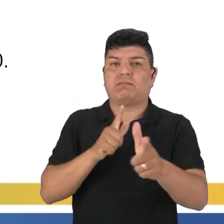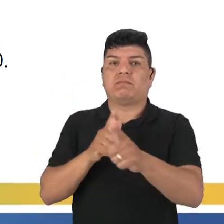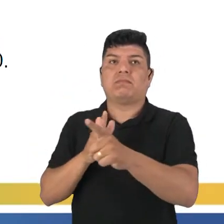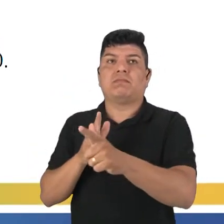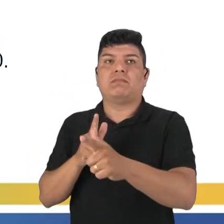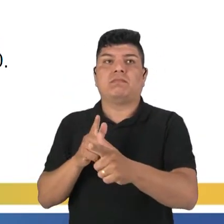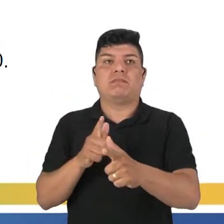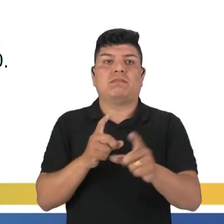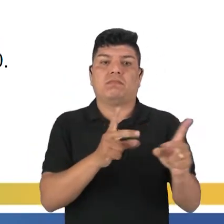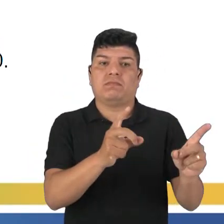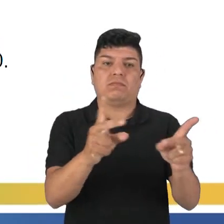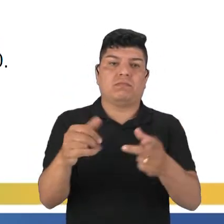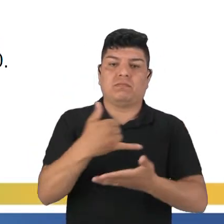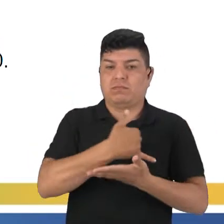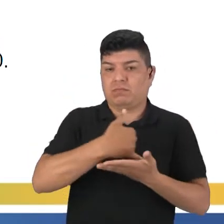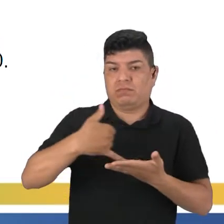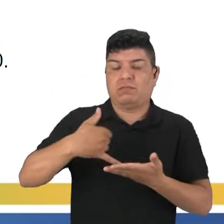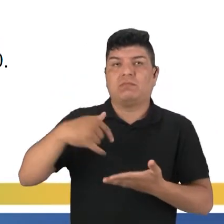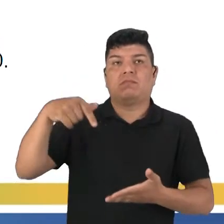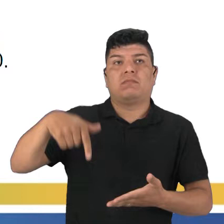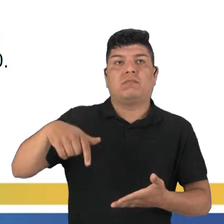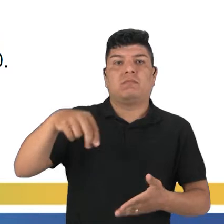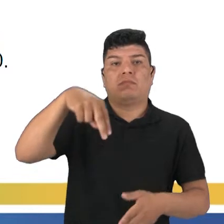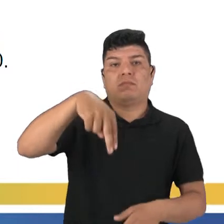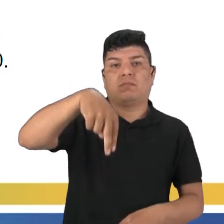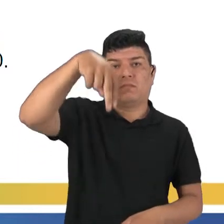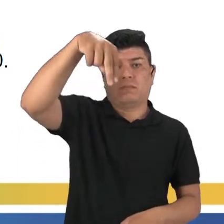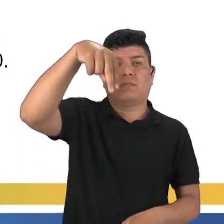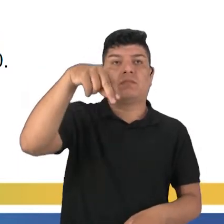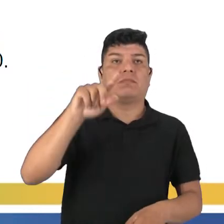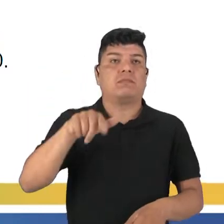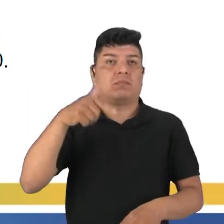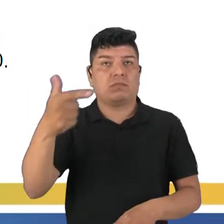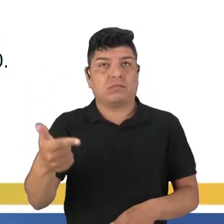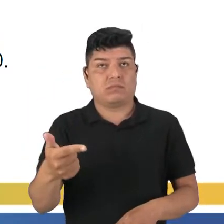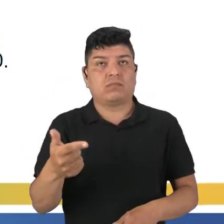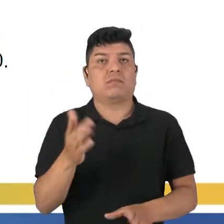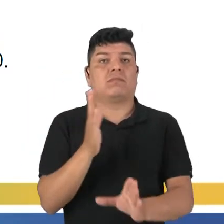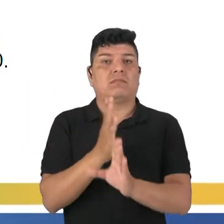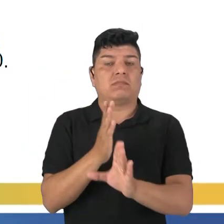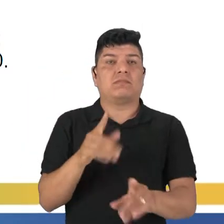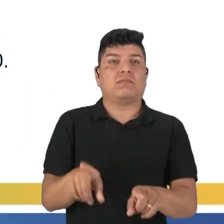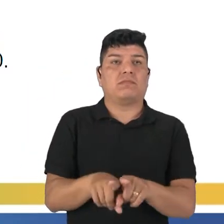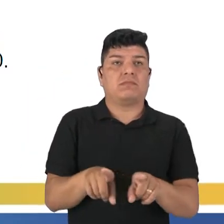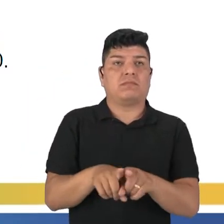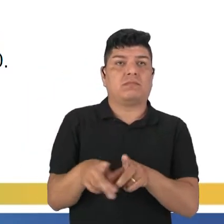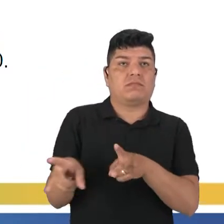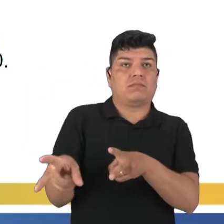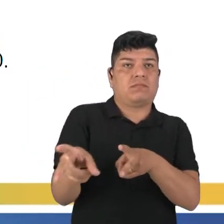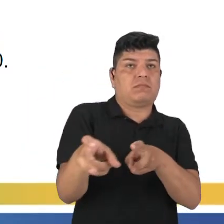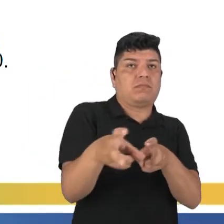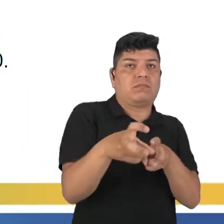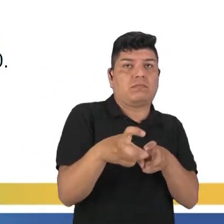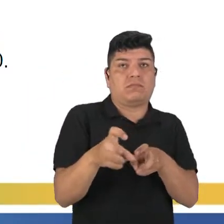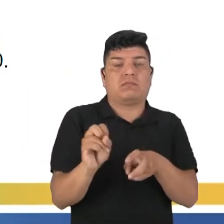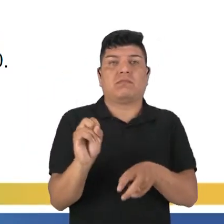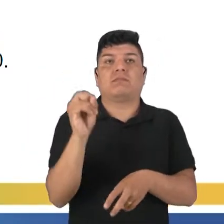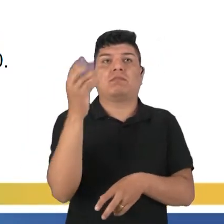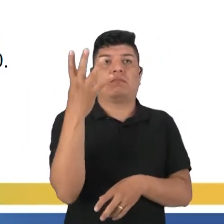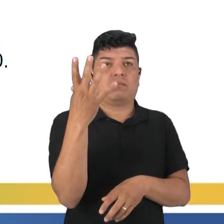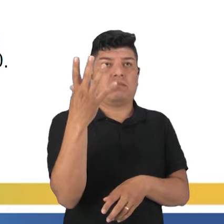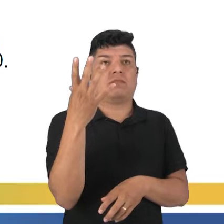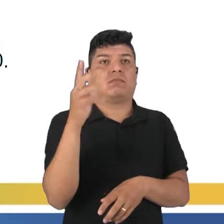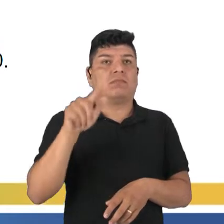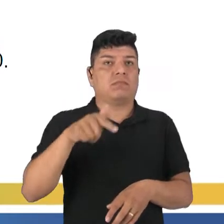de droga do sertão, né, aqui na região norte. A gente vai seguindo aí essas causas na perspectiva histórica, né, dos